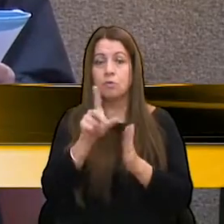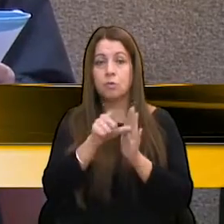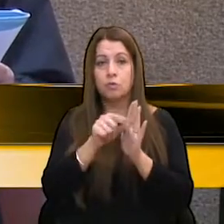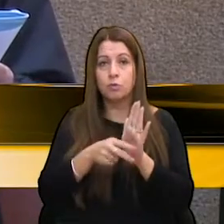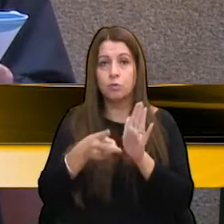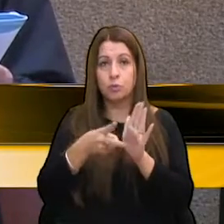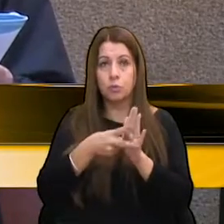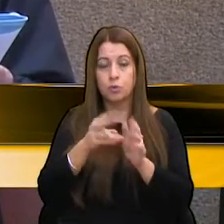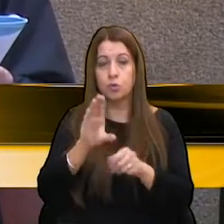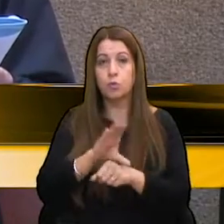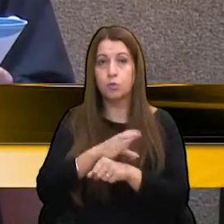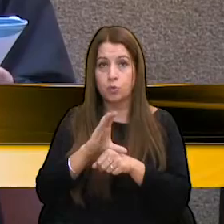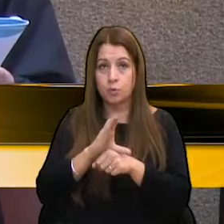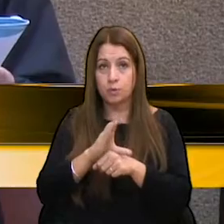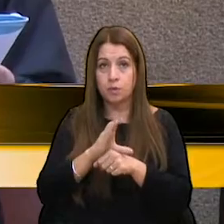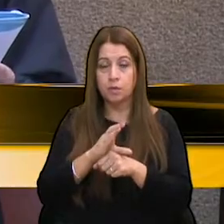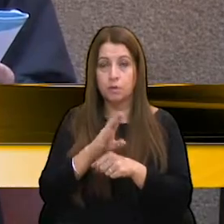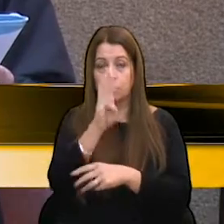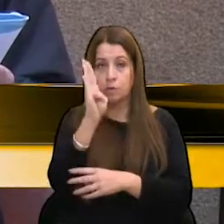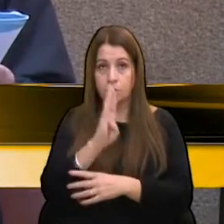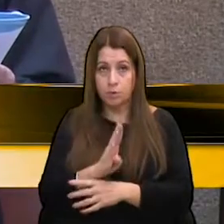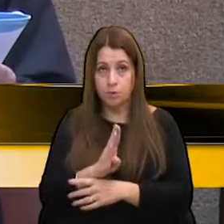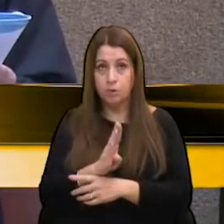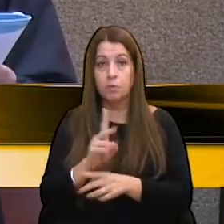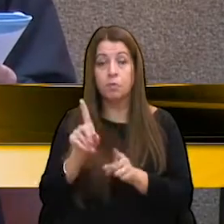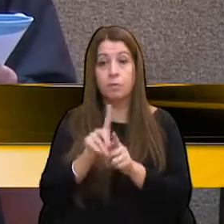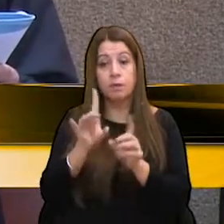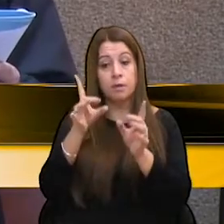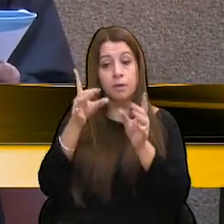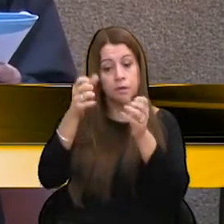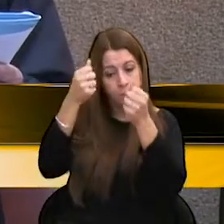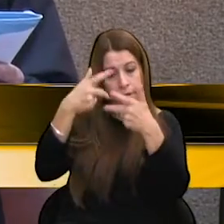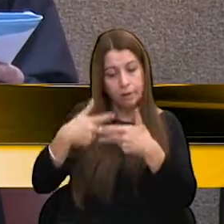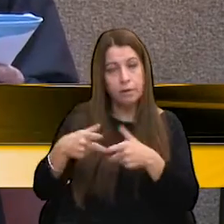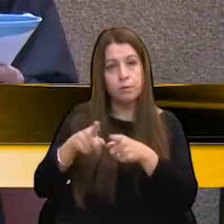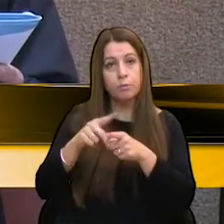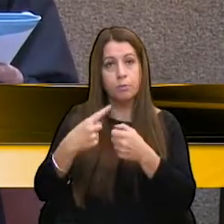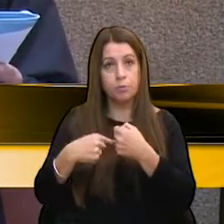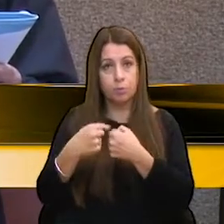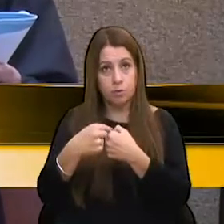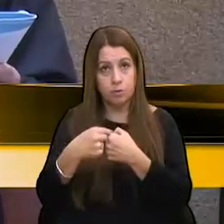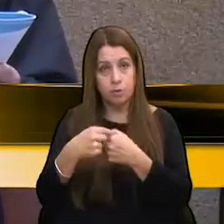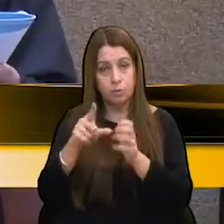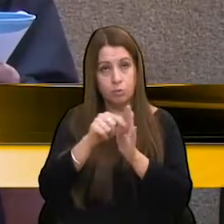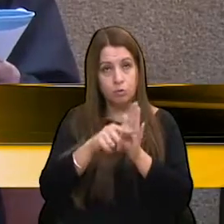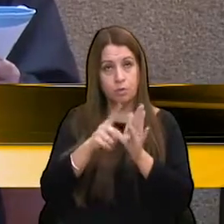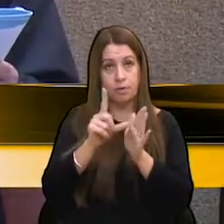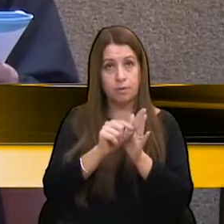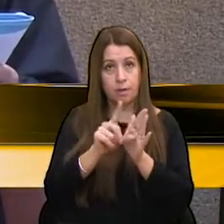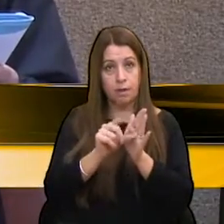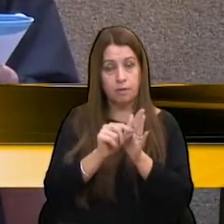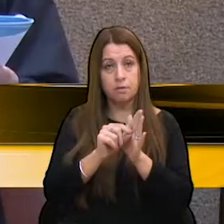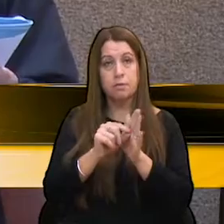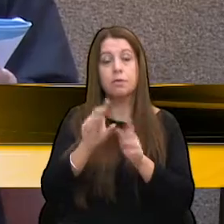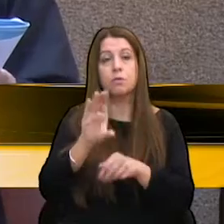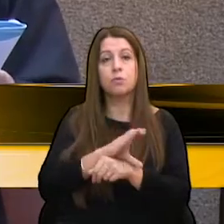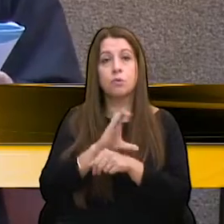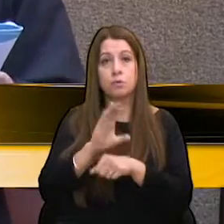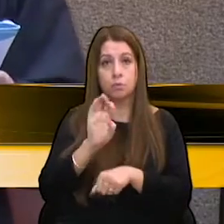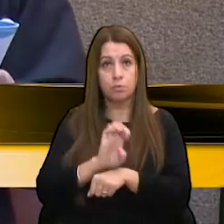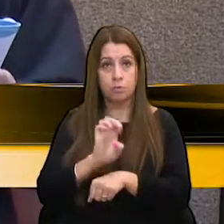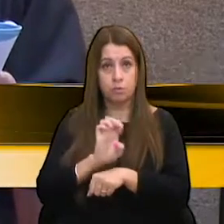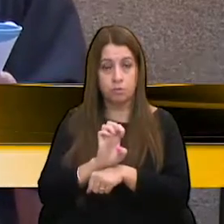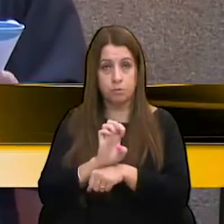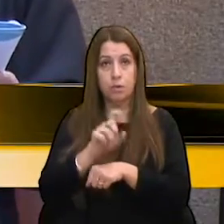artigo 2º da Constituição da República e, especificamente, para os municípios, no artigo 10 da Constituição do